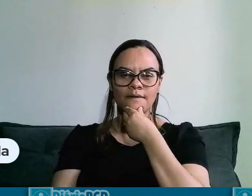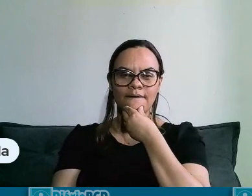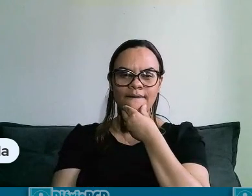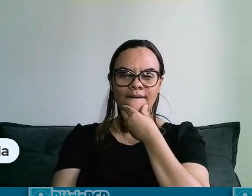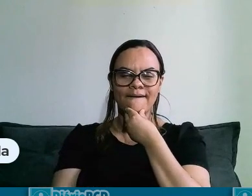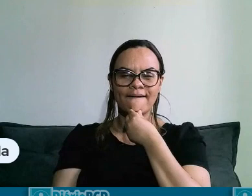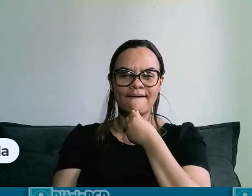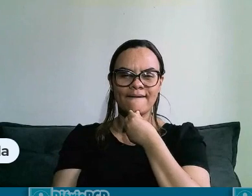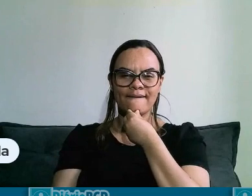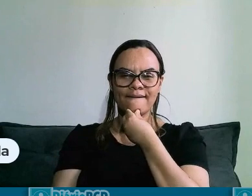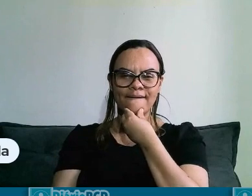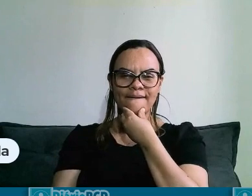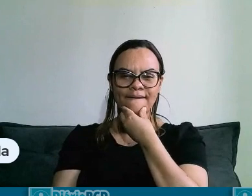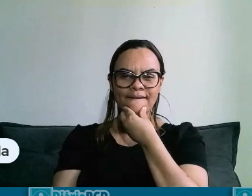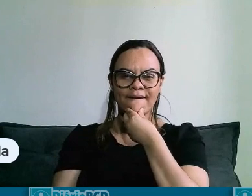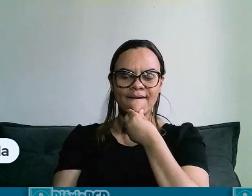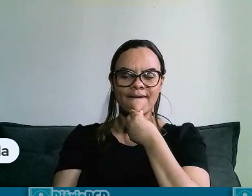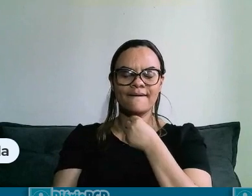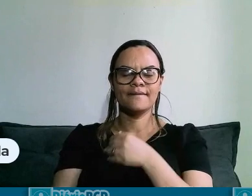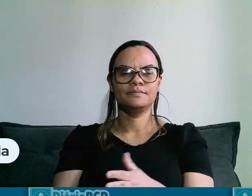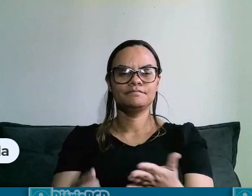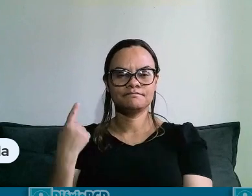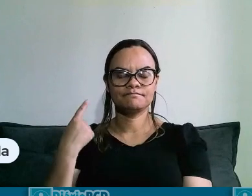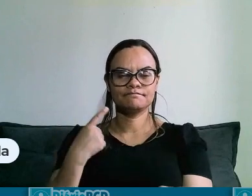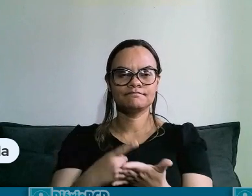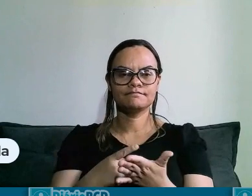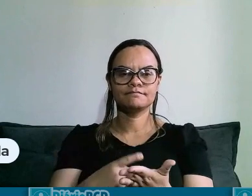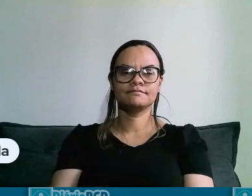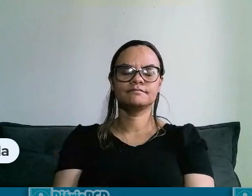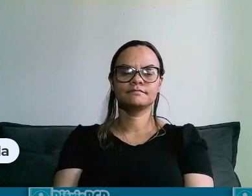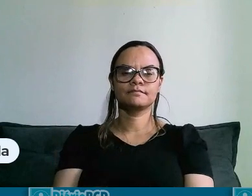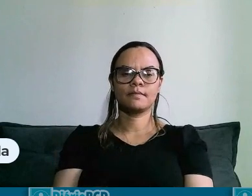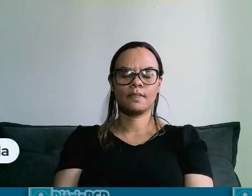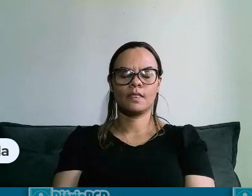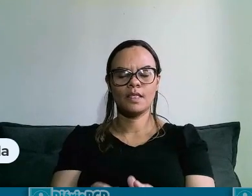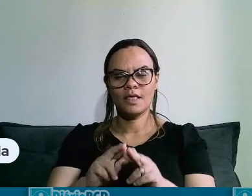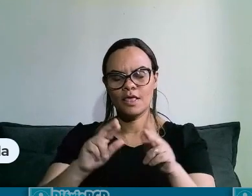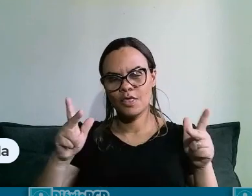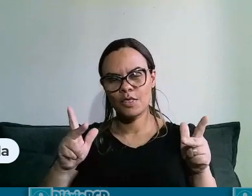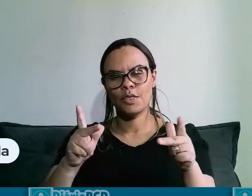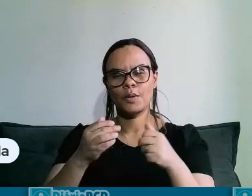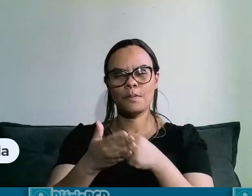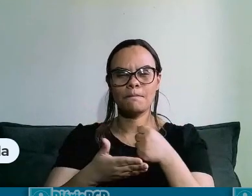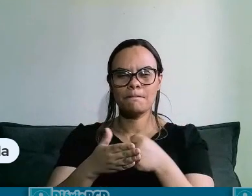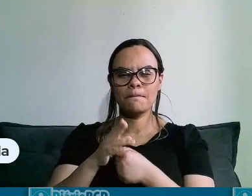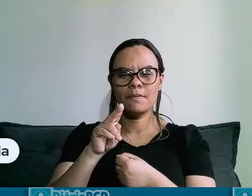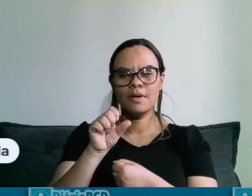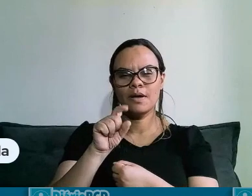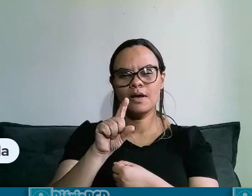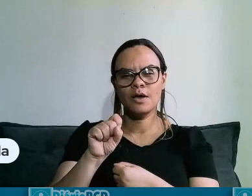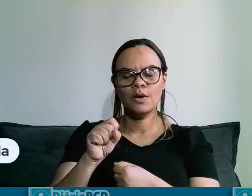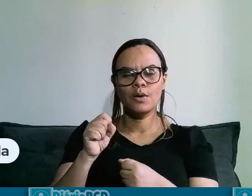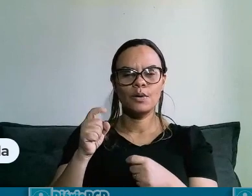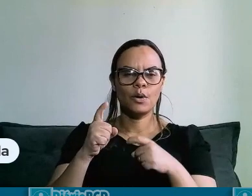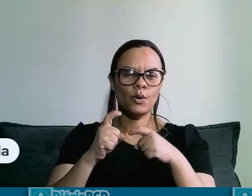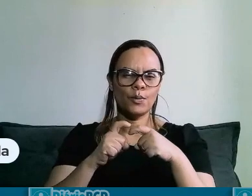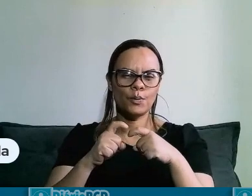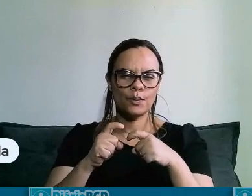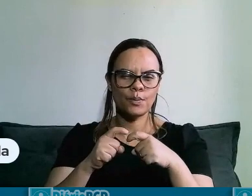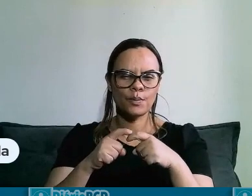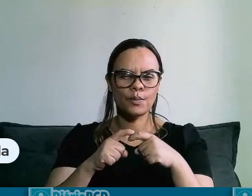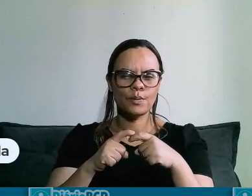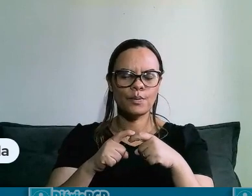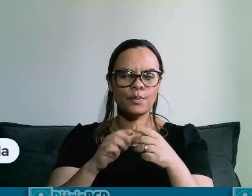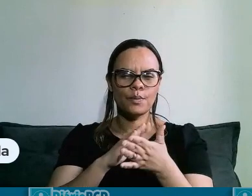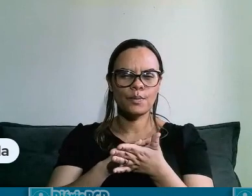região aqui de Curitiba, que os pacientes queiram marcar, a gente é referenciado pelas unidades básicas de saúde para fazer consulta especializada na parte de